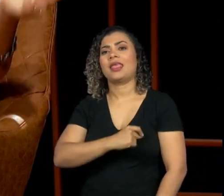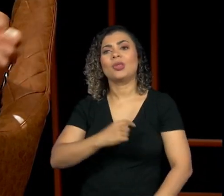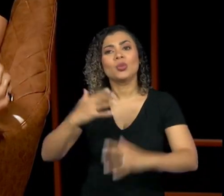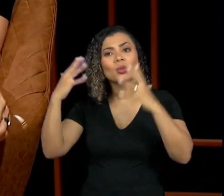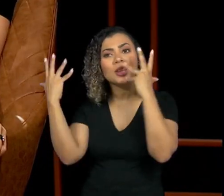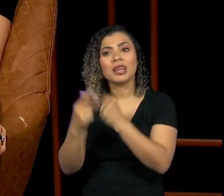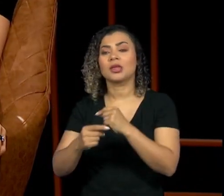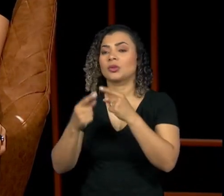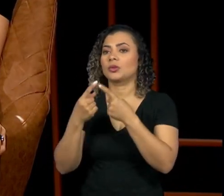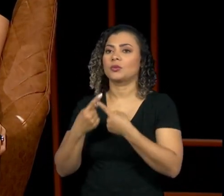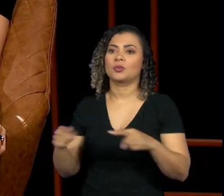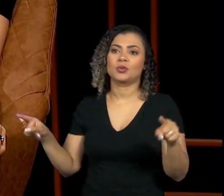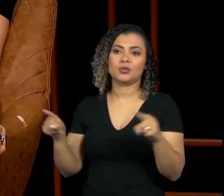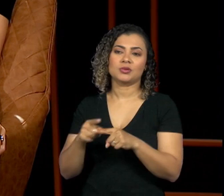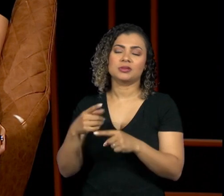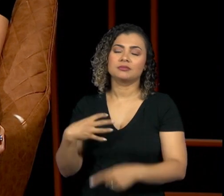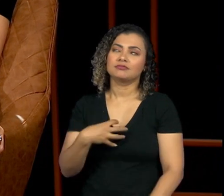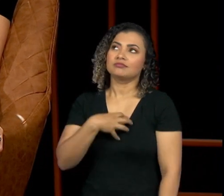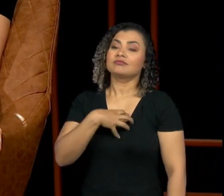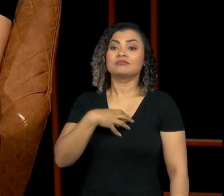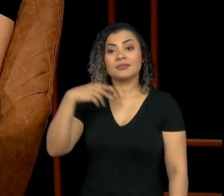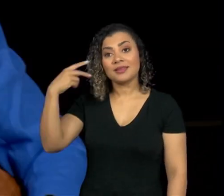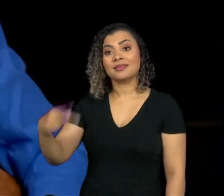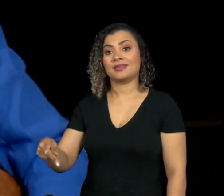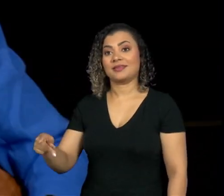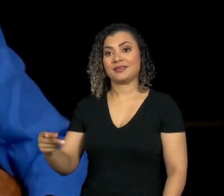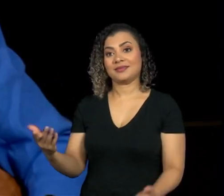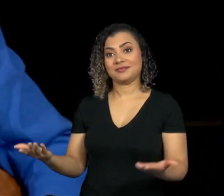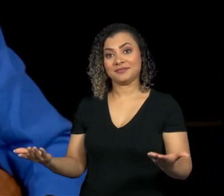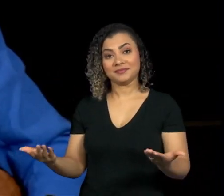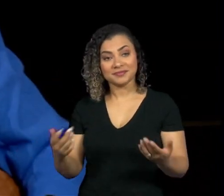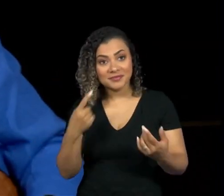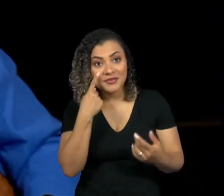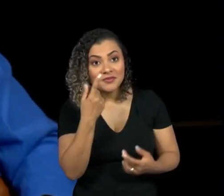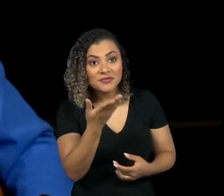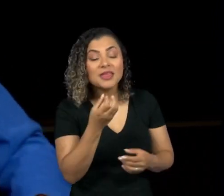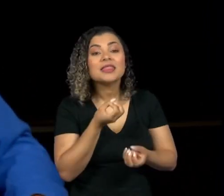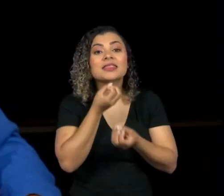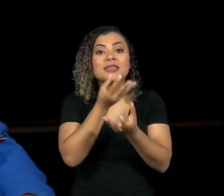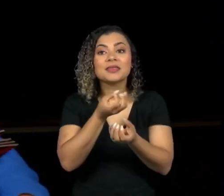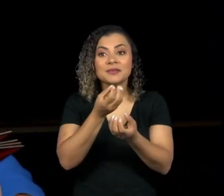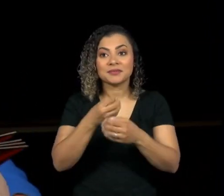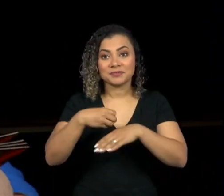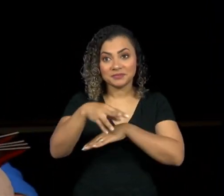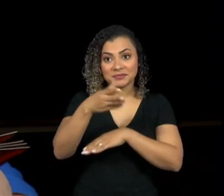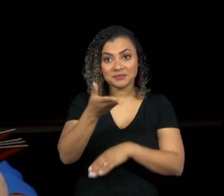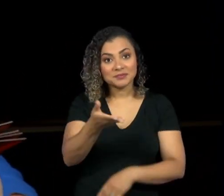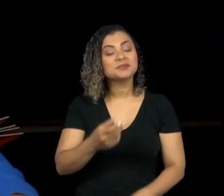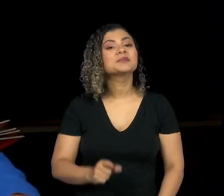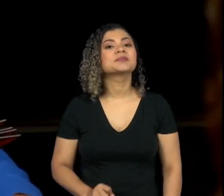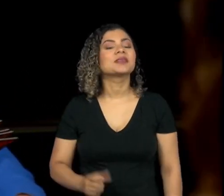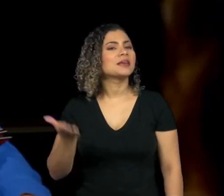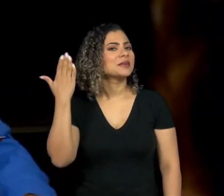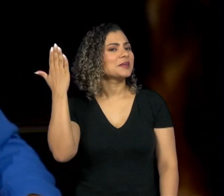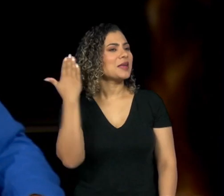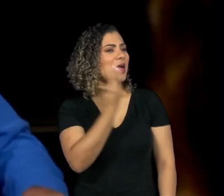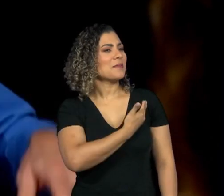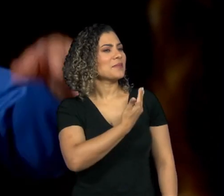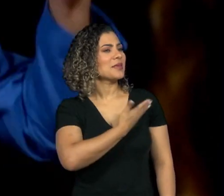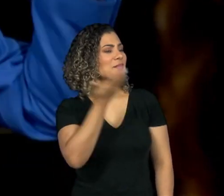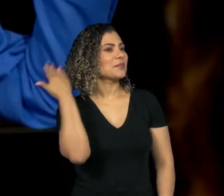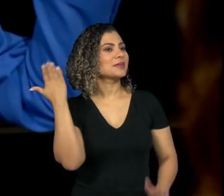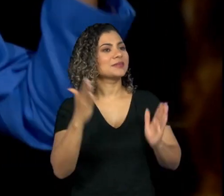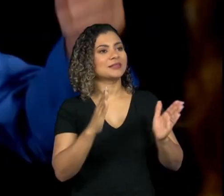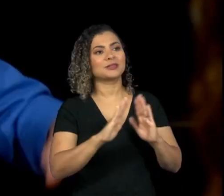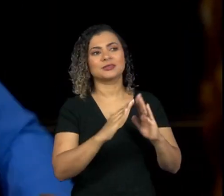lindo que vai... Isso é Nando Reis, né? Vamos ver mais um depoimento, Ana? Vamos. Agora é um antigo colega lá do tempo